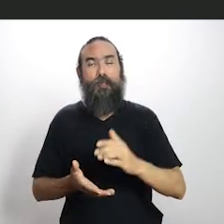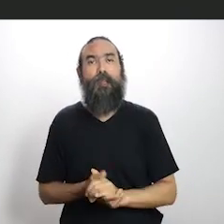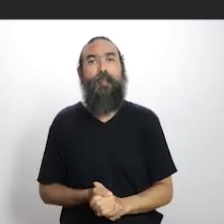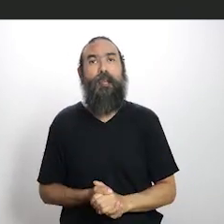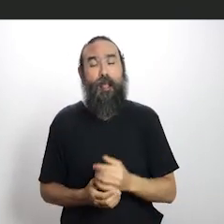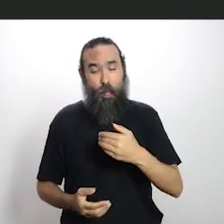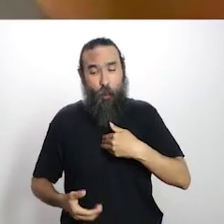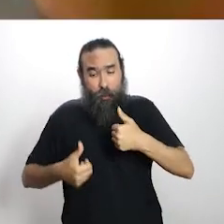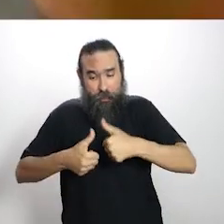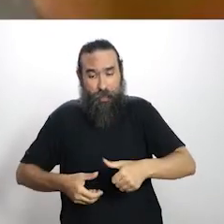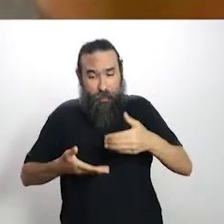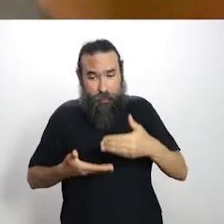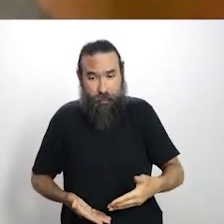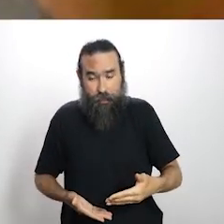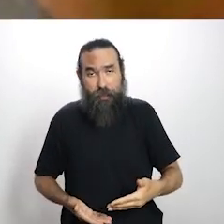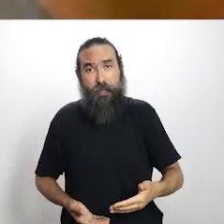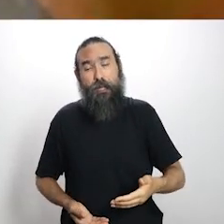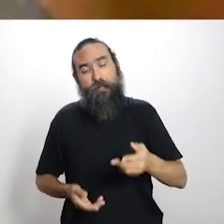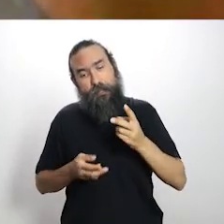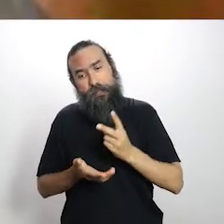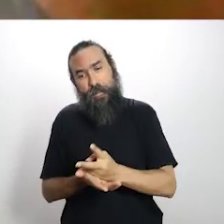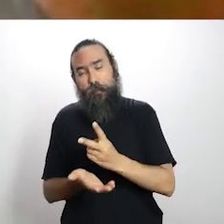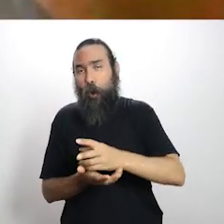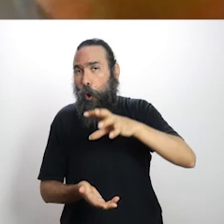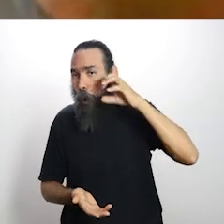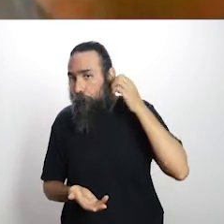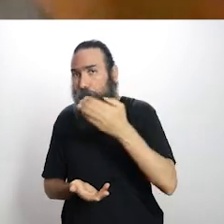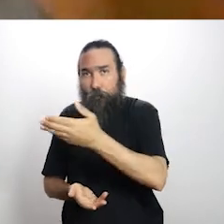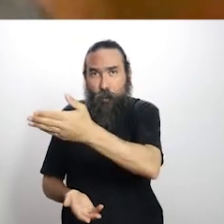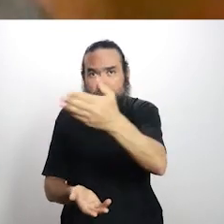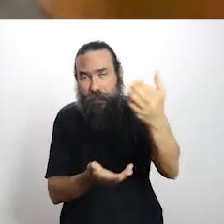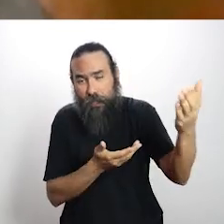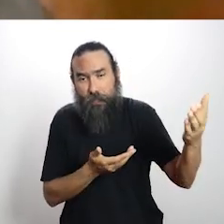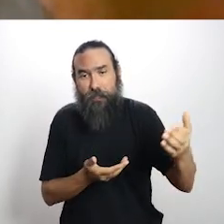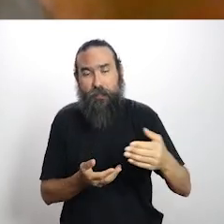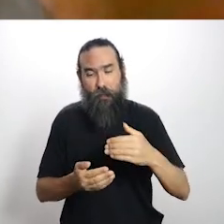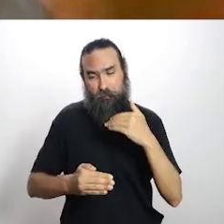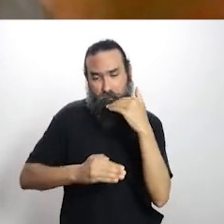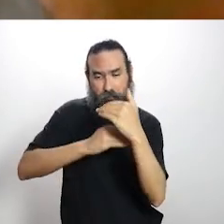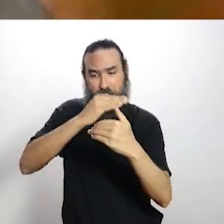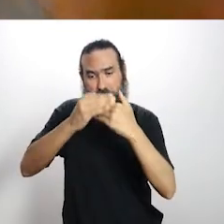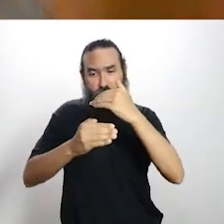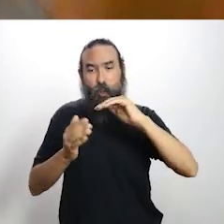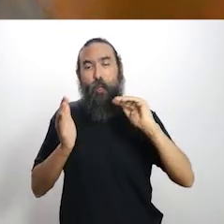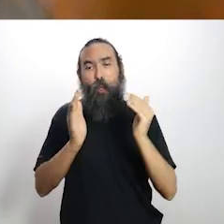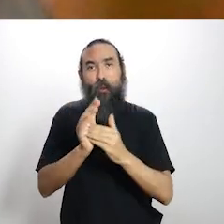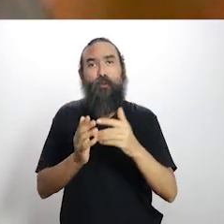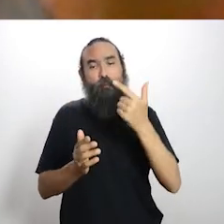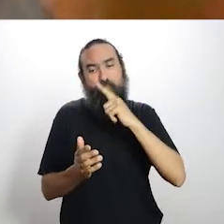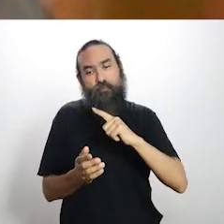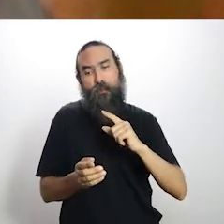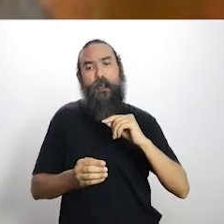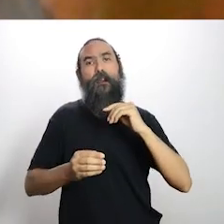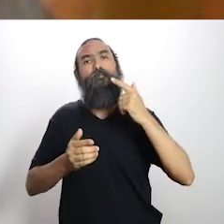obrigado secretário ótimas palavras mostrando o empenho também do Estado